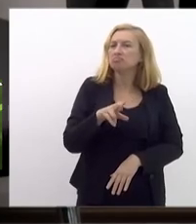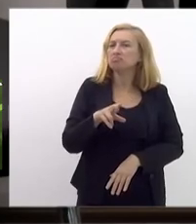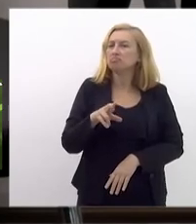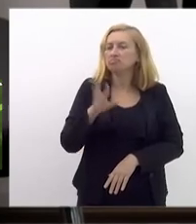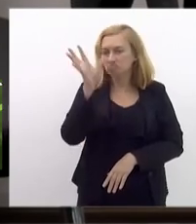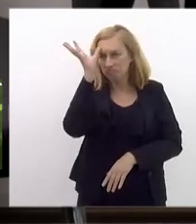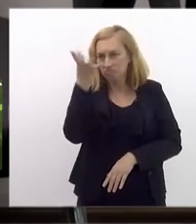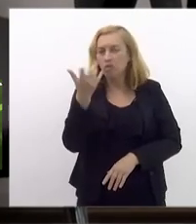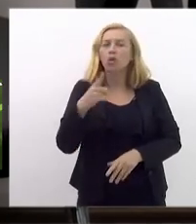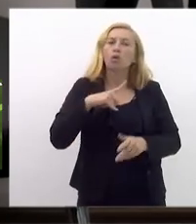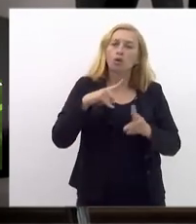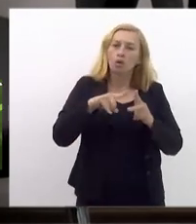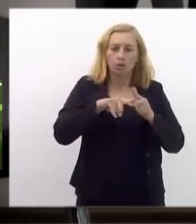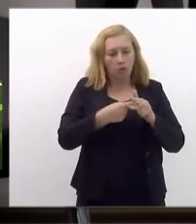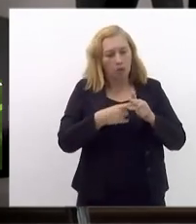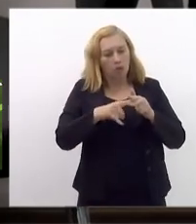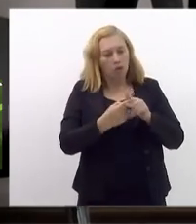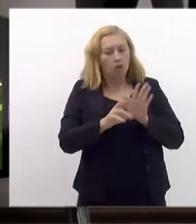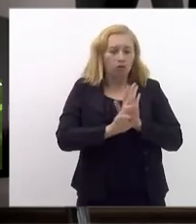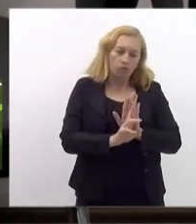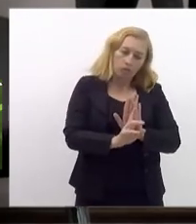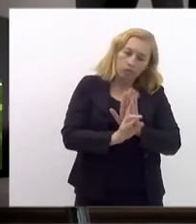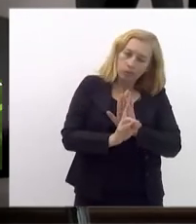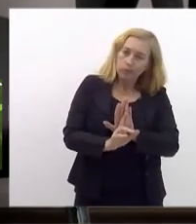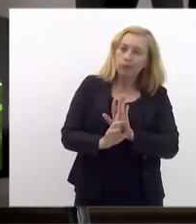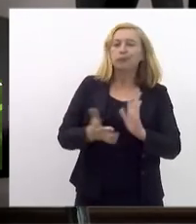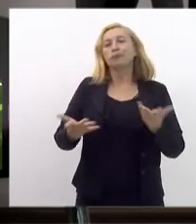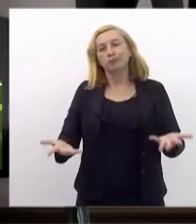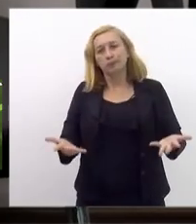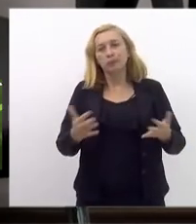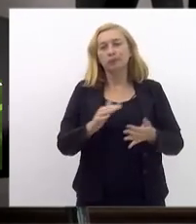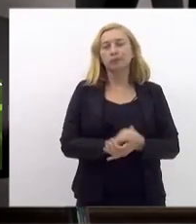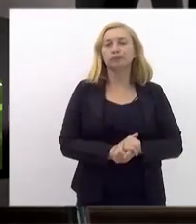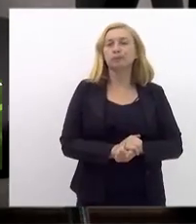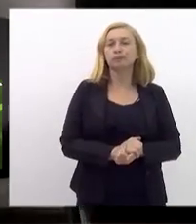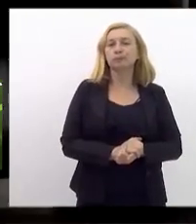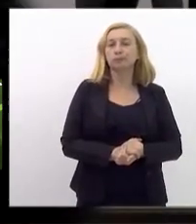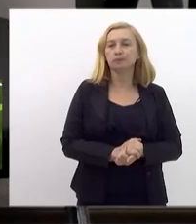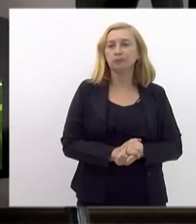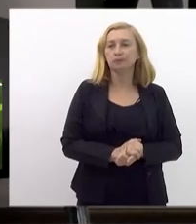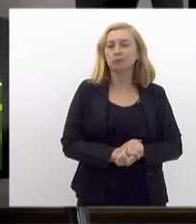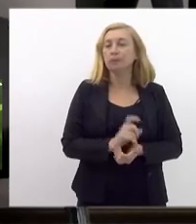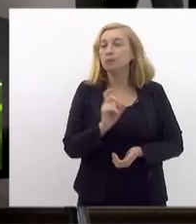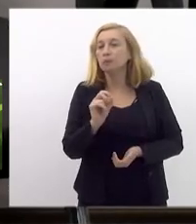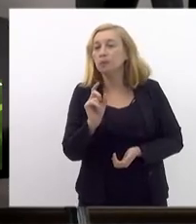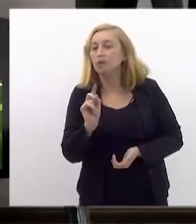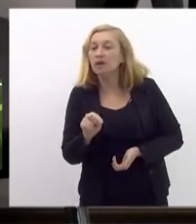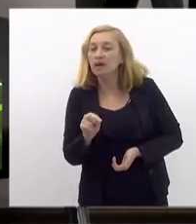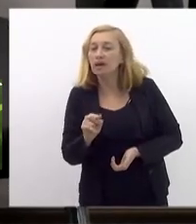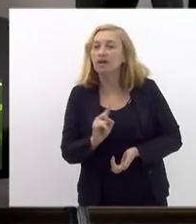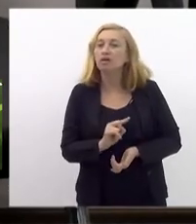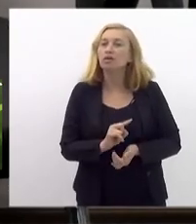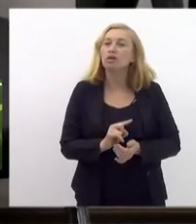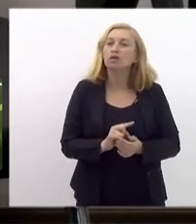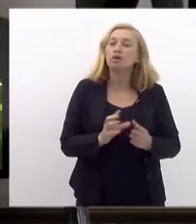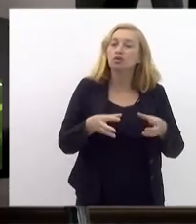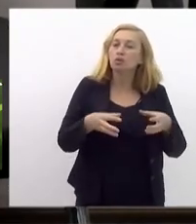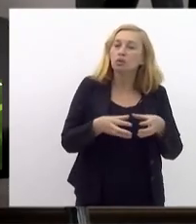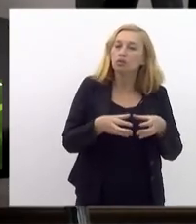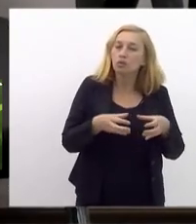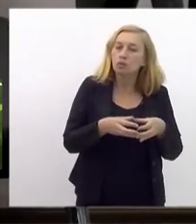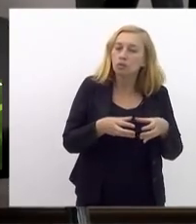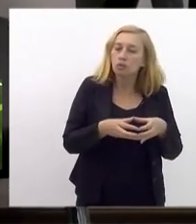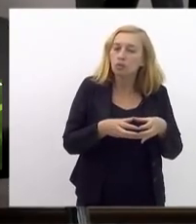algum ajuste sobre representatividade, sobre concepção do que seja o corpo do